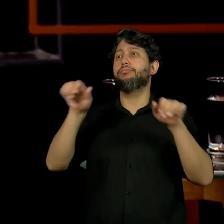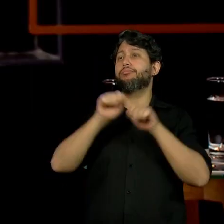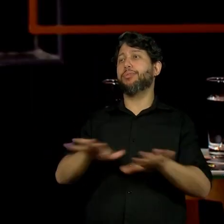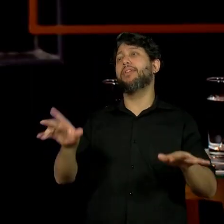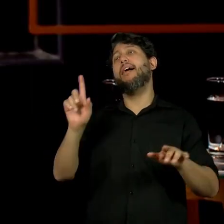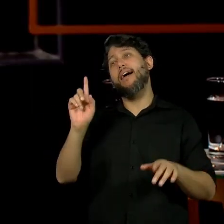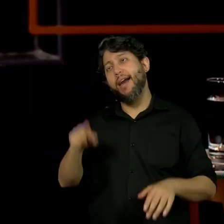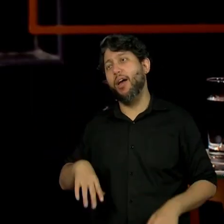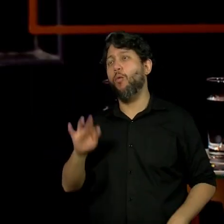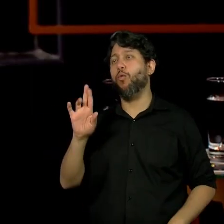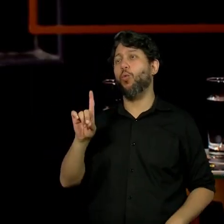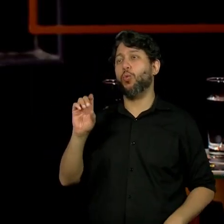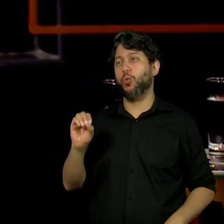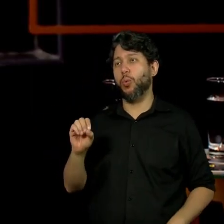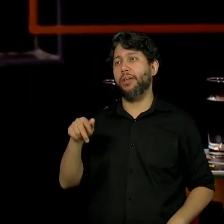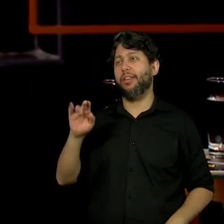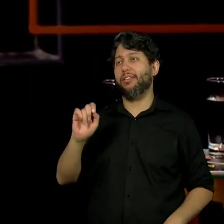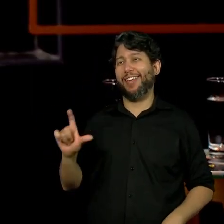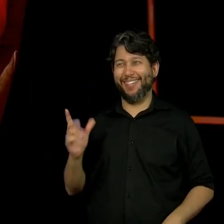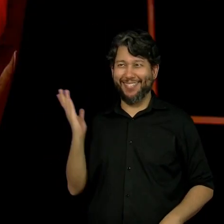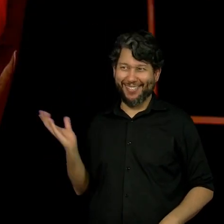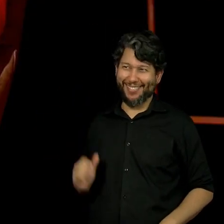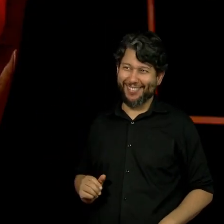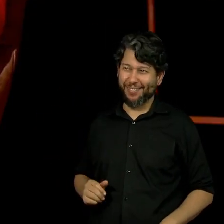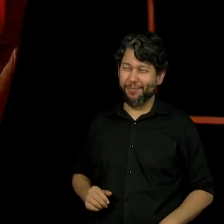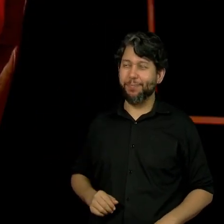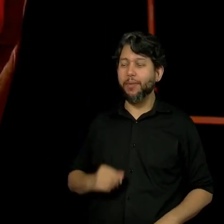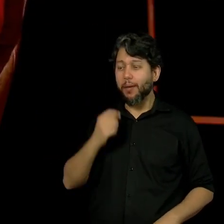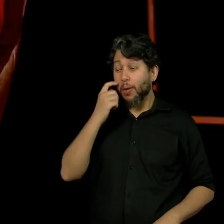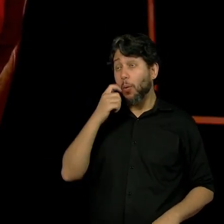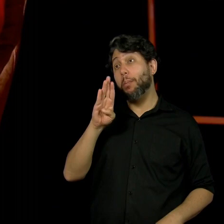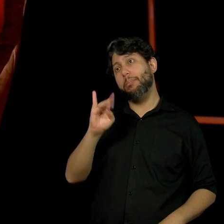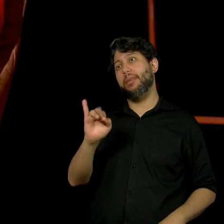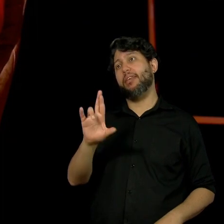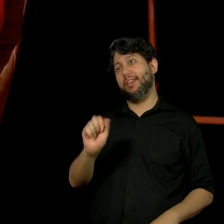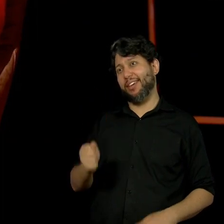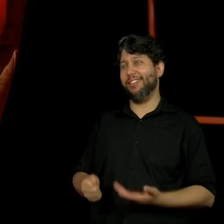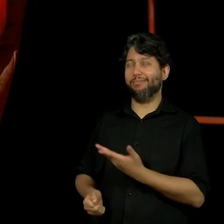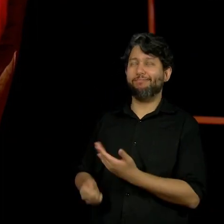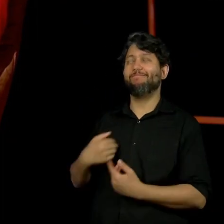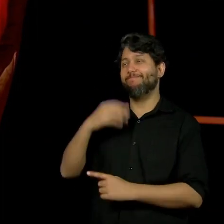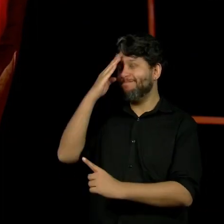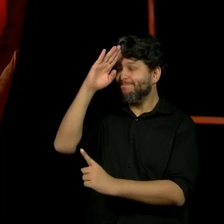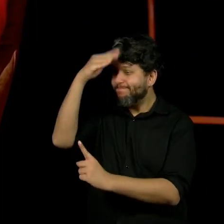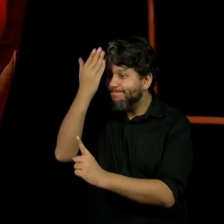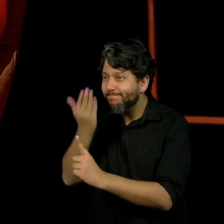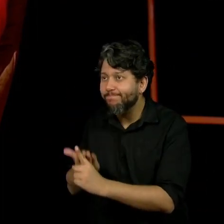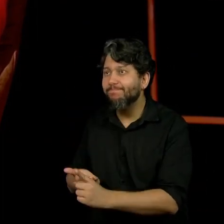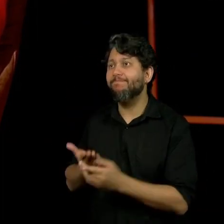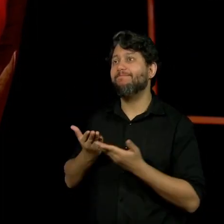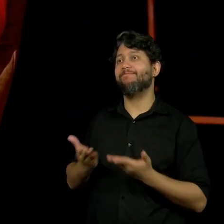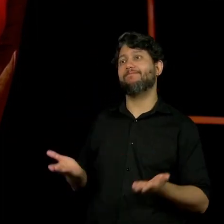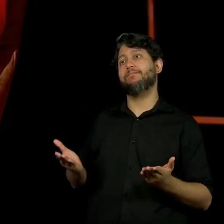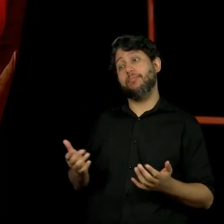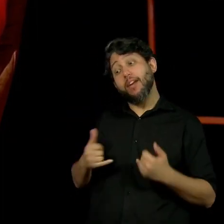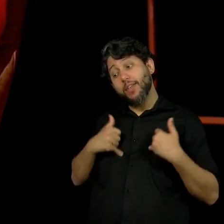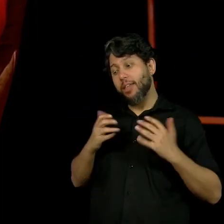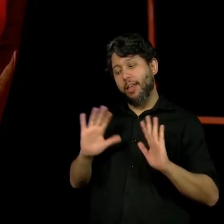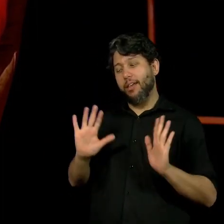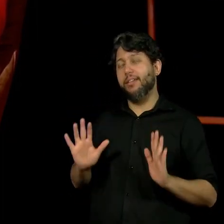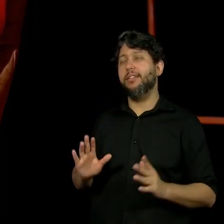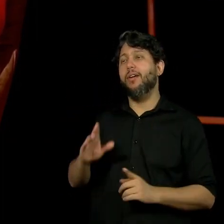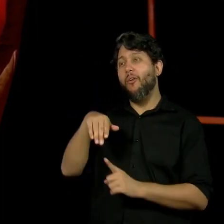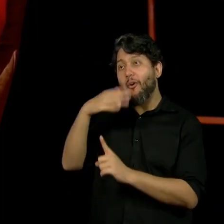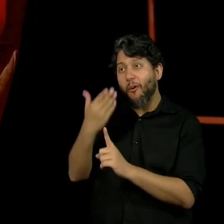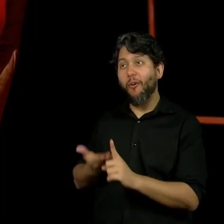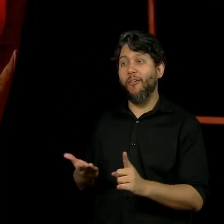O Bira Presidente, até para minha honra, né, vaidade à parte, que